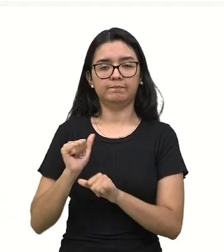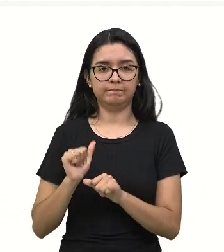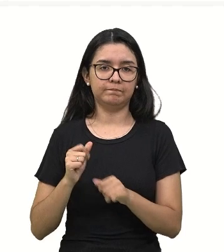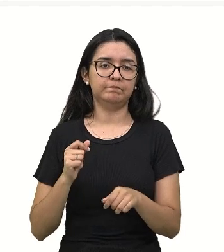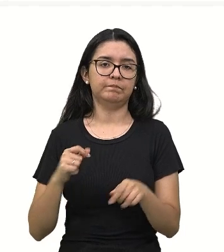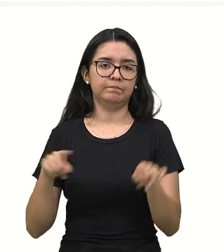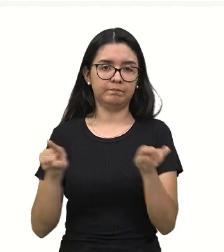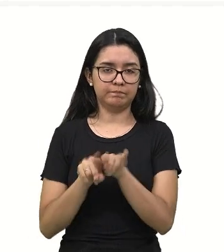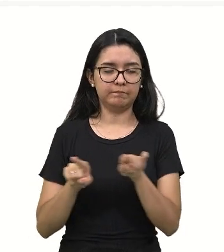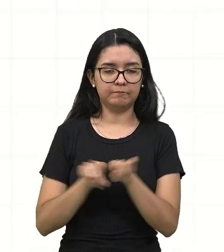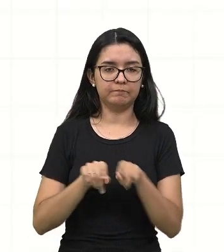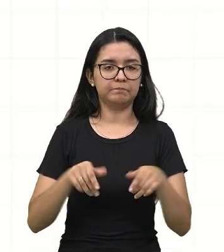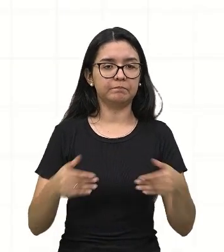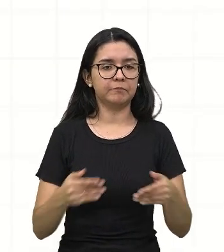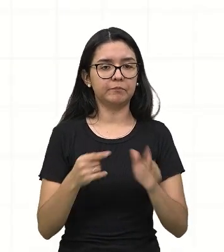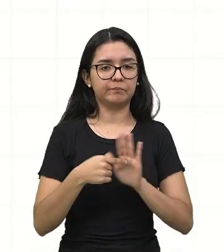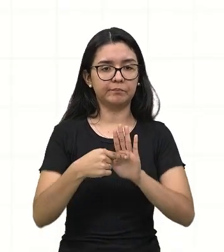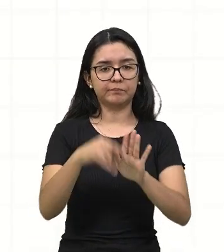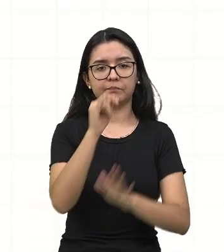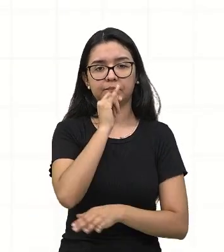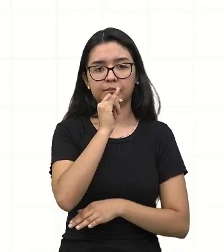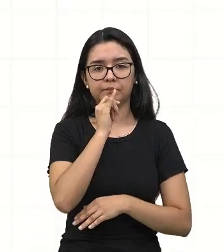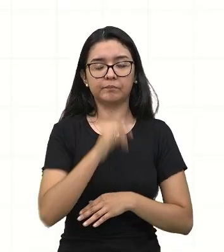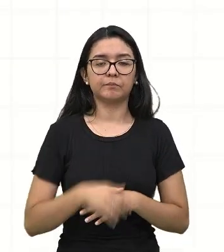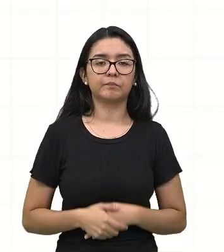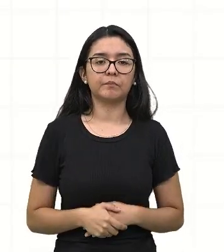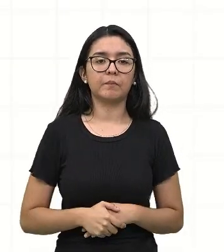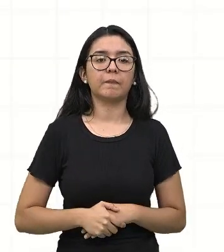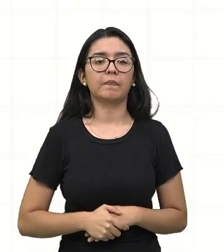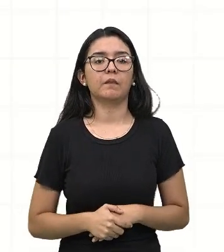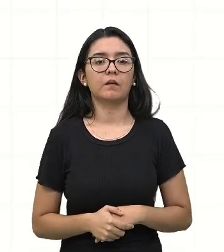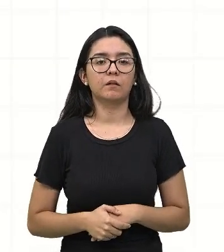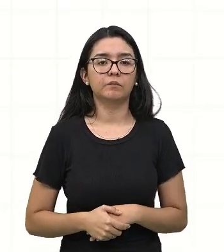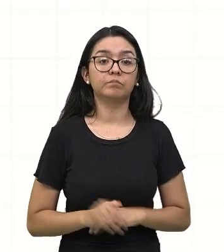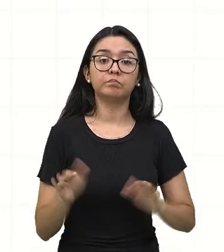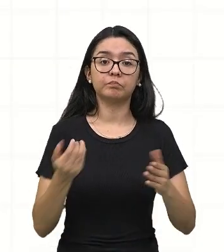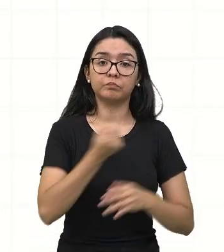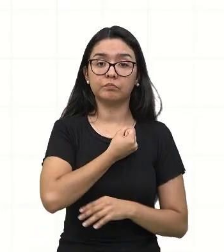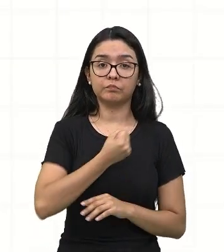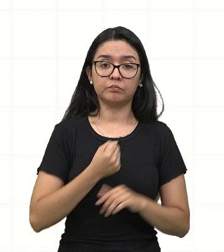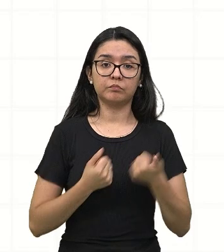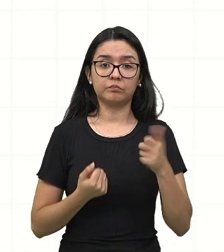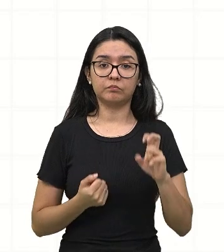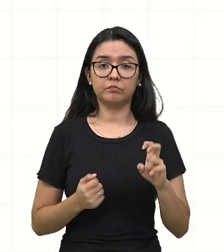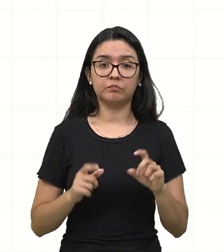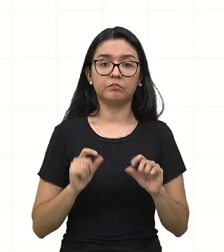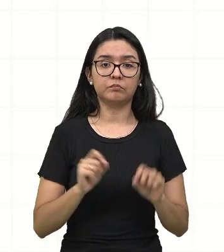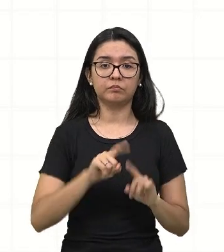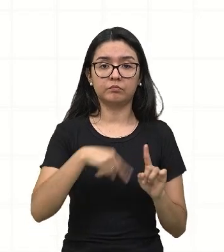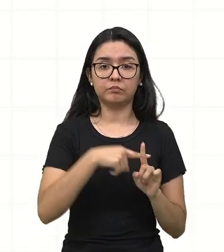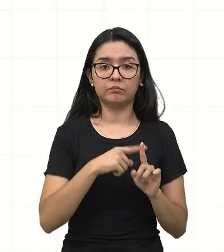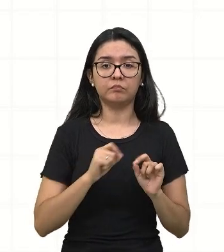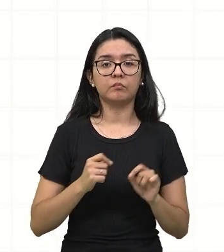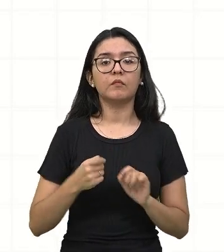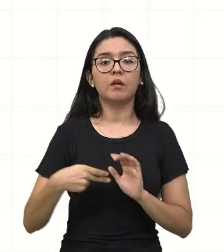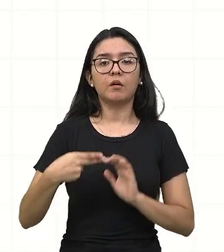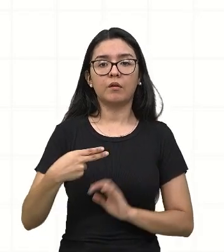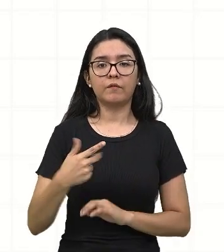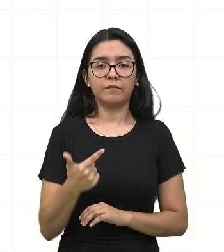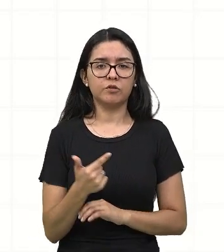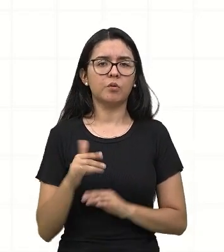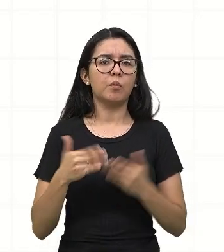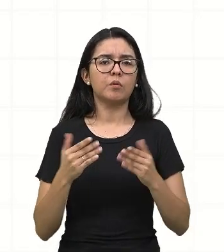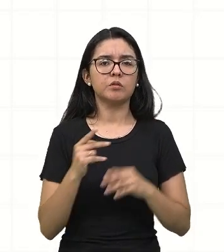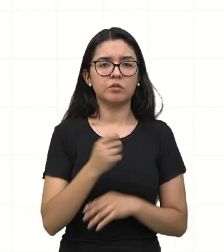isto, vamos um exemplo aqui. Vem comigo aqui, ó. Um certo número adicionado a 15 é igual a 22. Que número